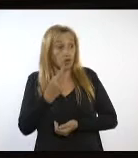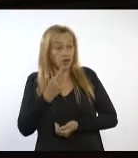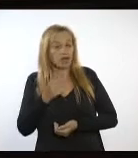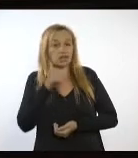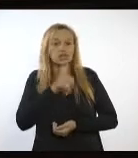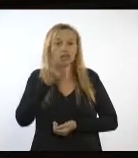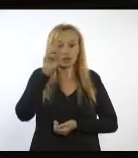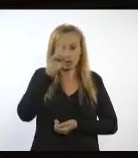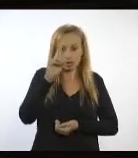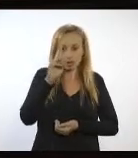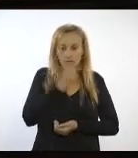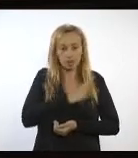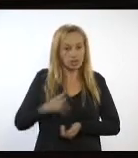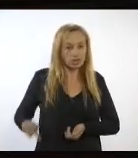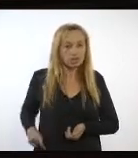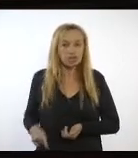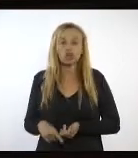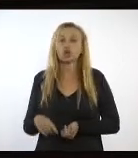o